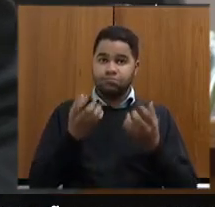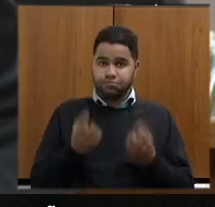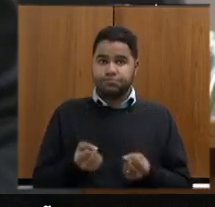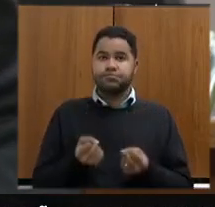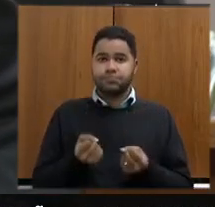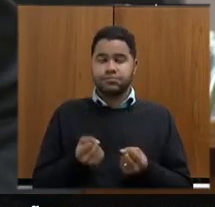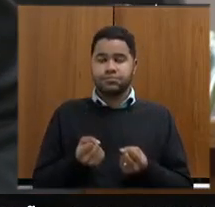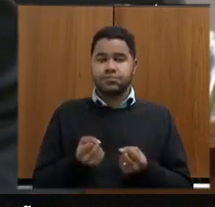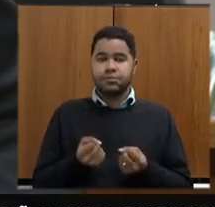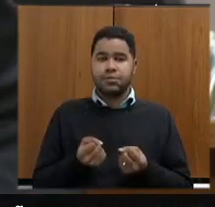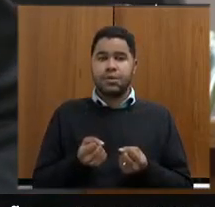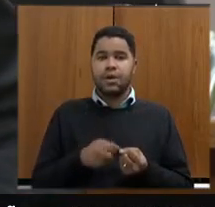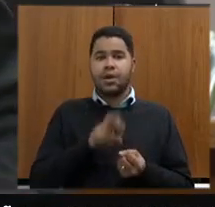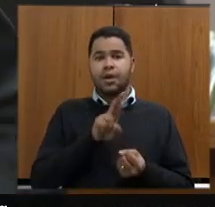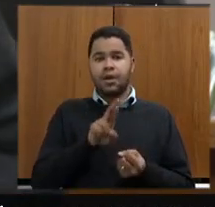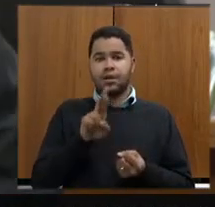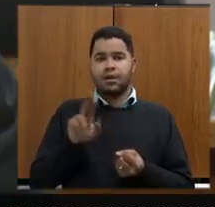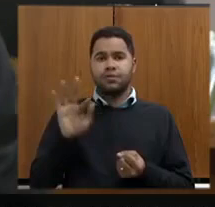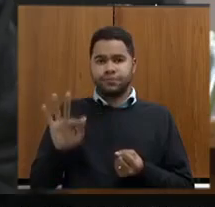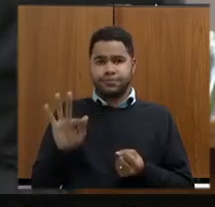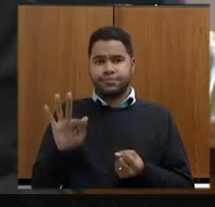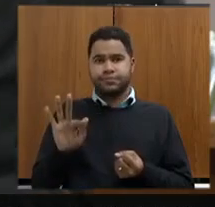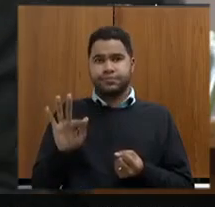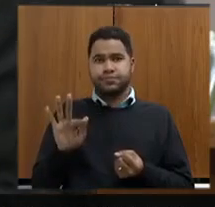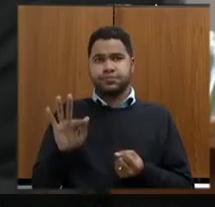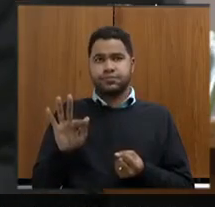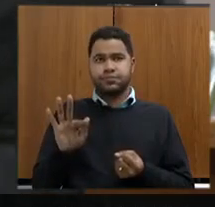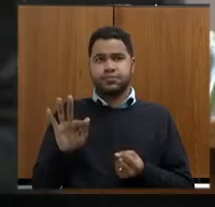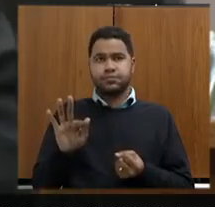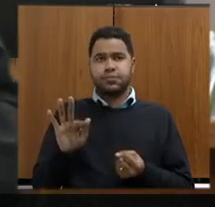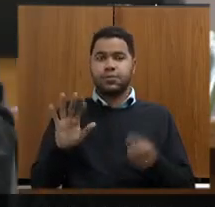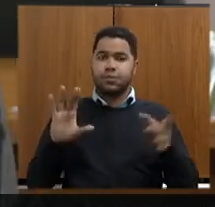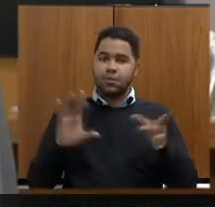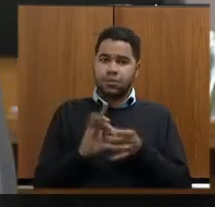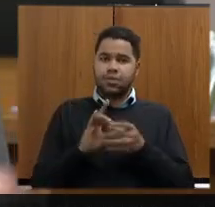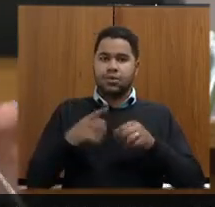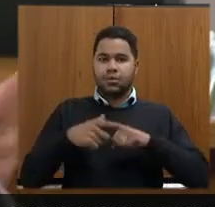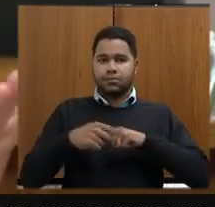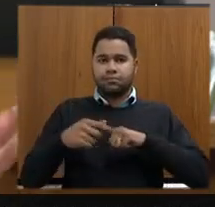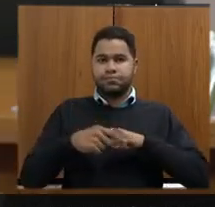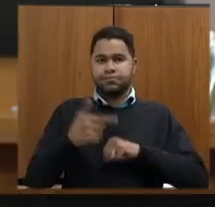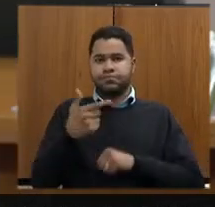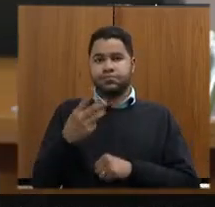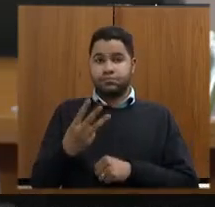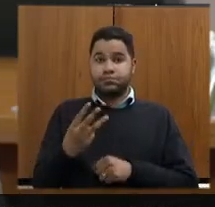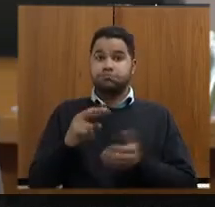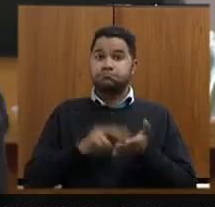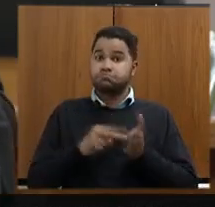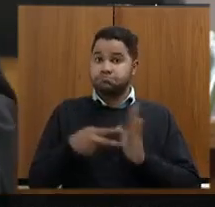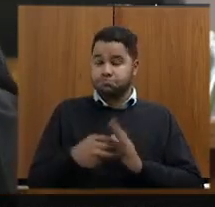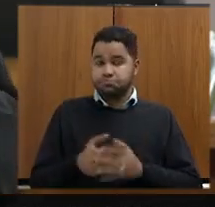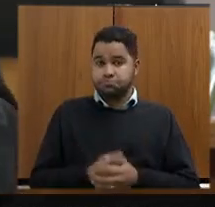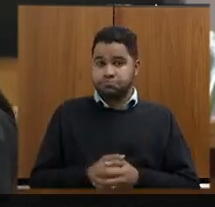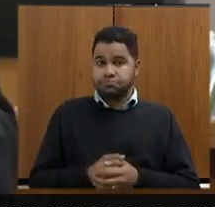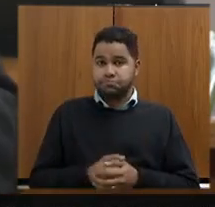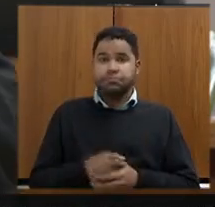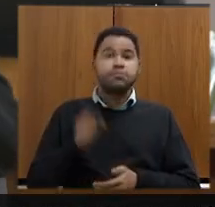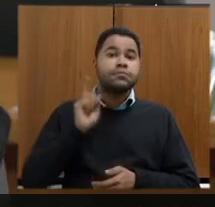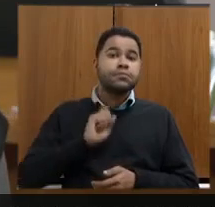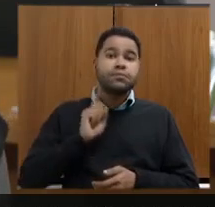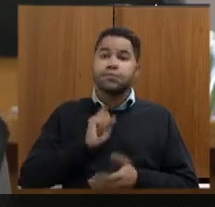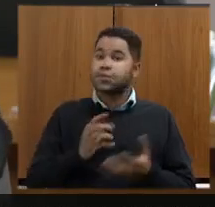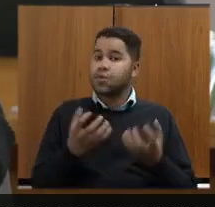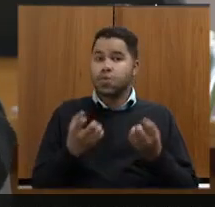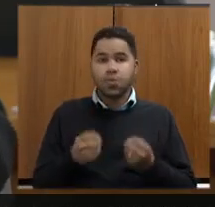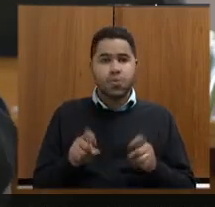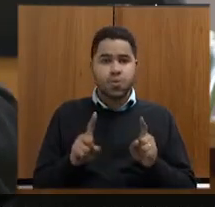ao regime de recuperação fiscal é associada ao Art 23 ou seja se Minas não